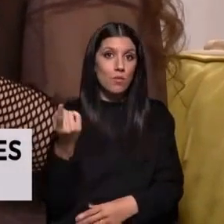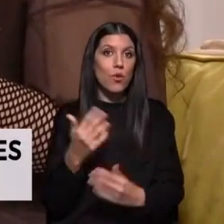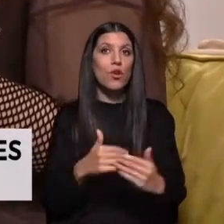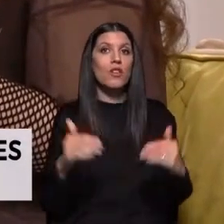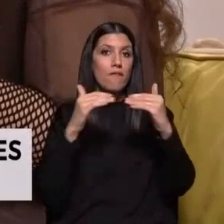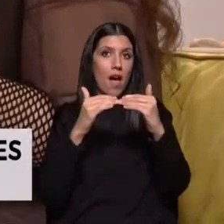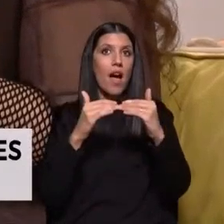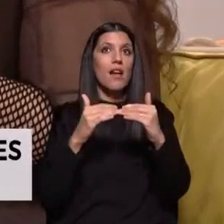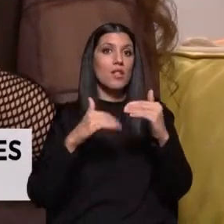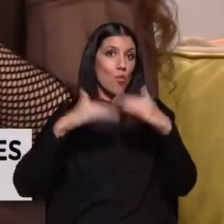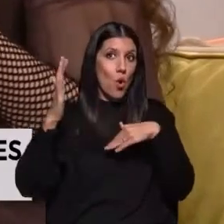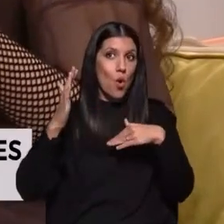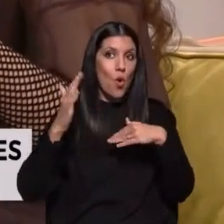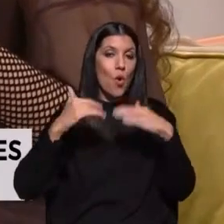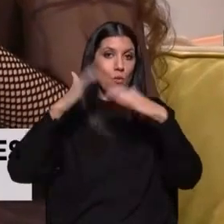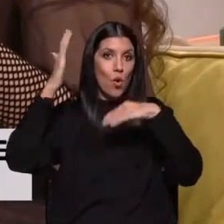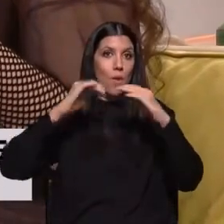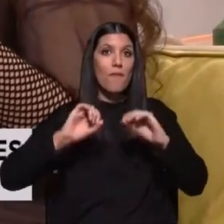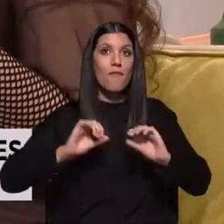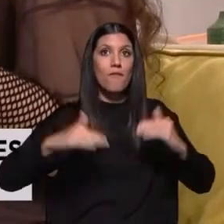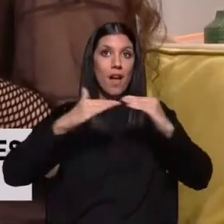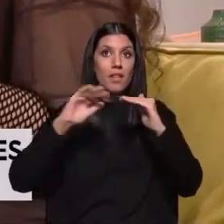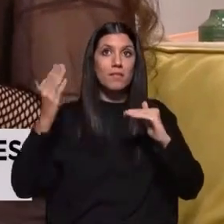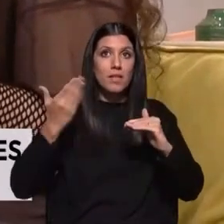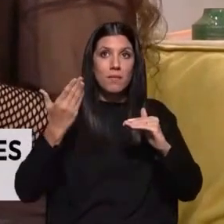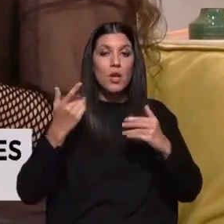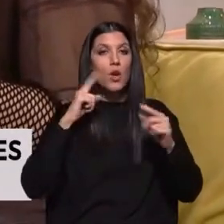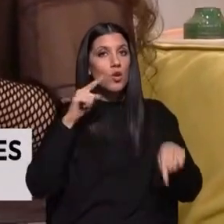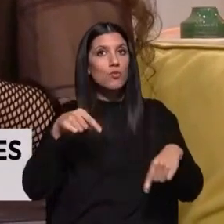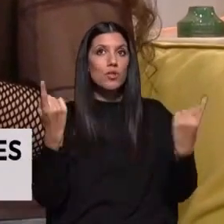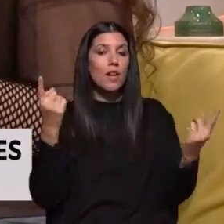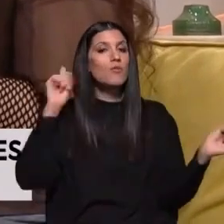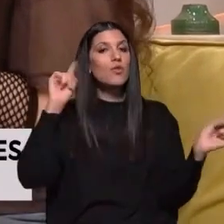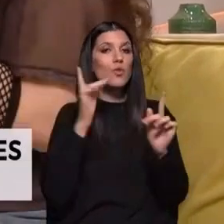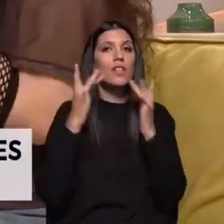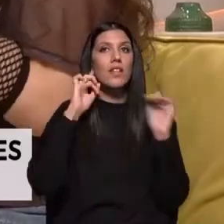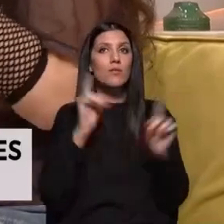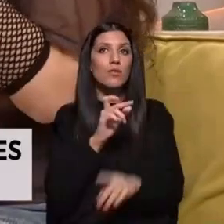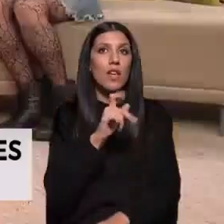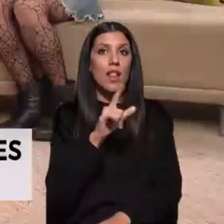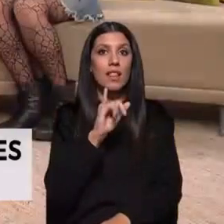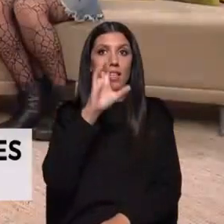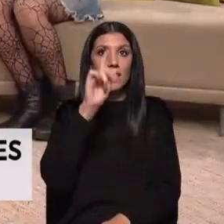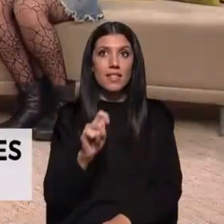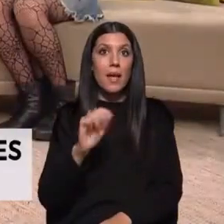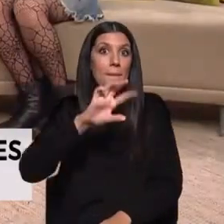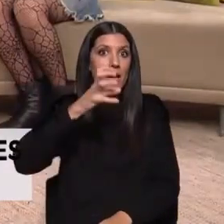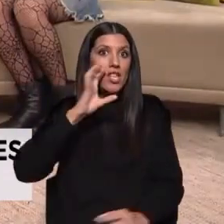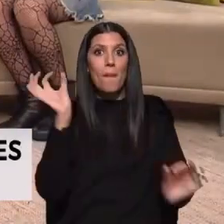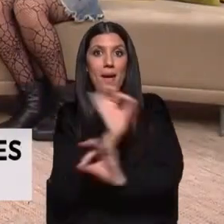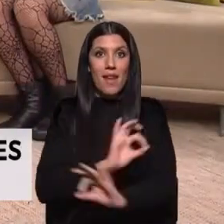fase de apuramentos e na altura levámos o musical Alice no País das Maravilhas e os miúdos estavam eufóricos. Claro.